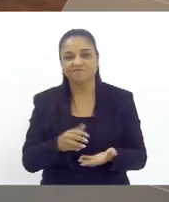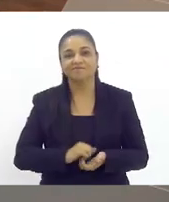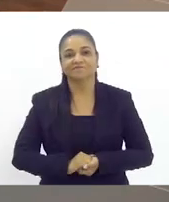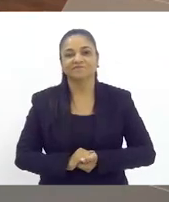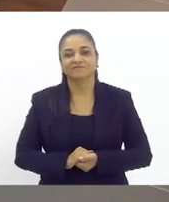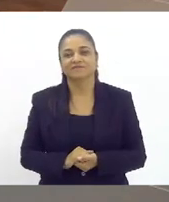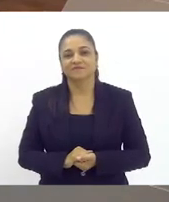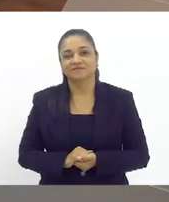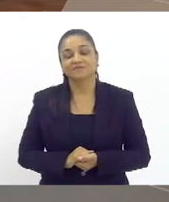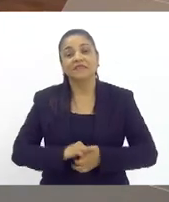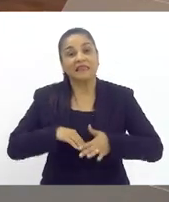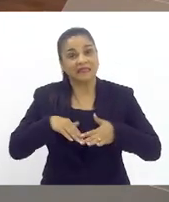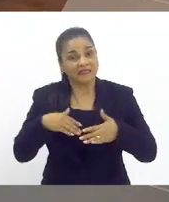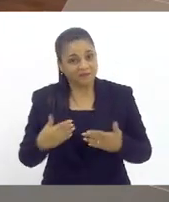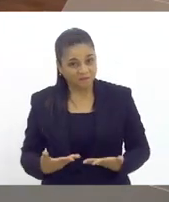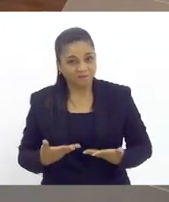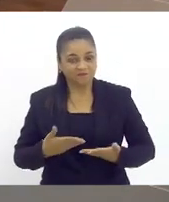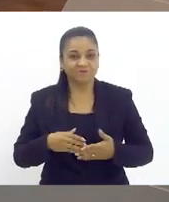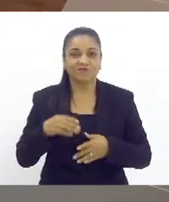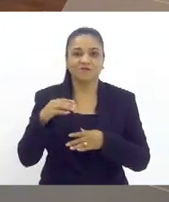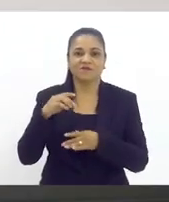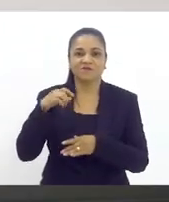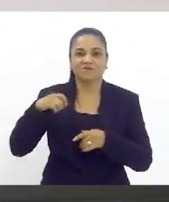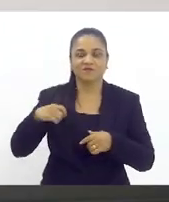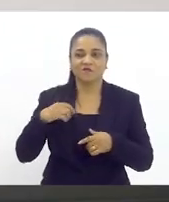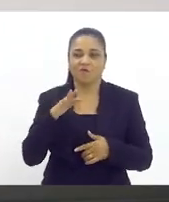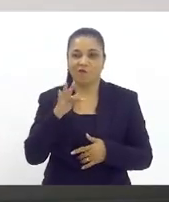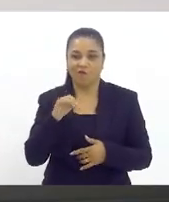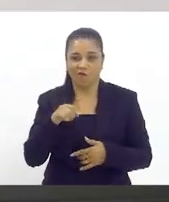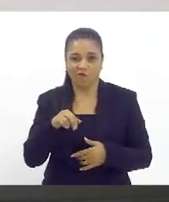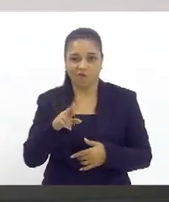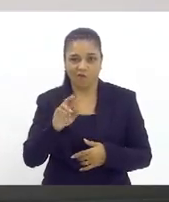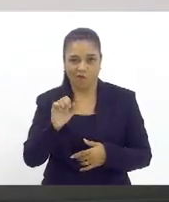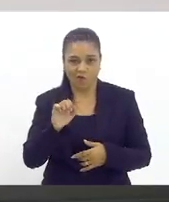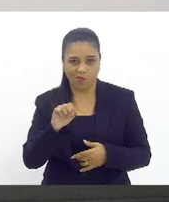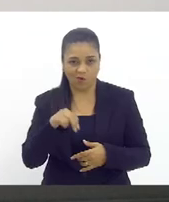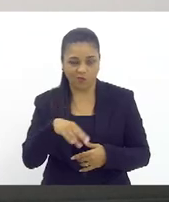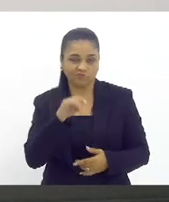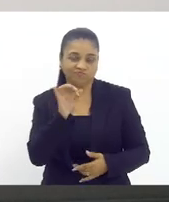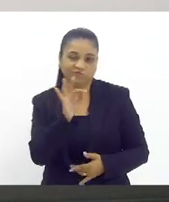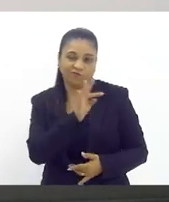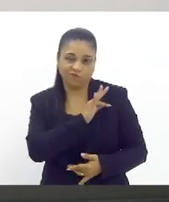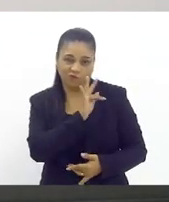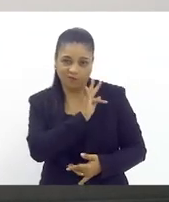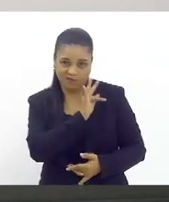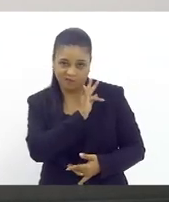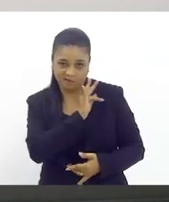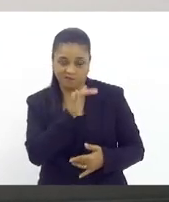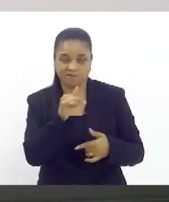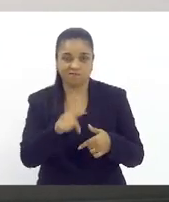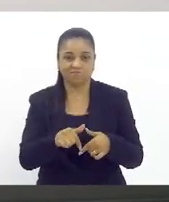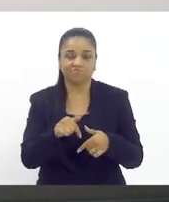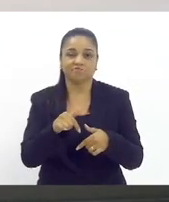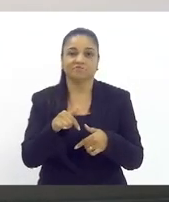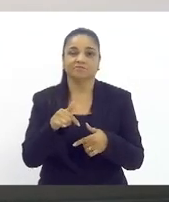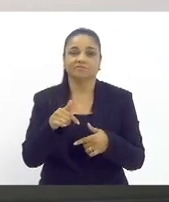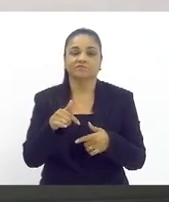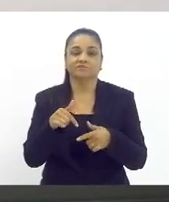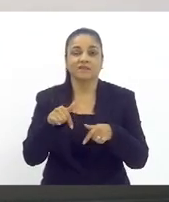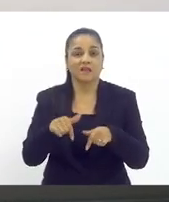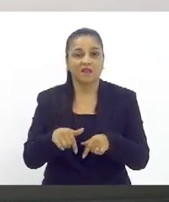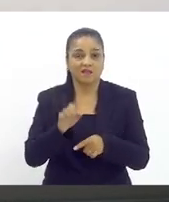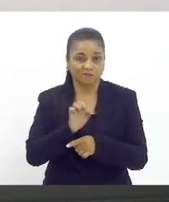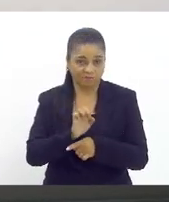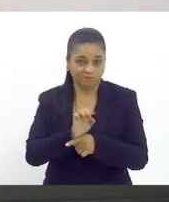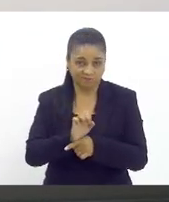então pessoal o fórum Florestal Fluminense apresentando um pouco para para vocês que imagina que alguns